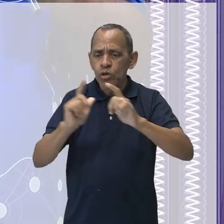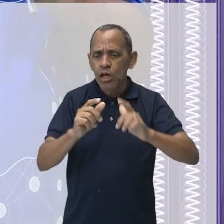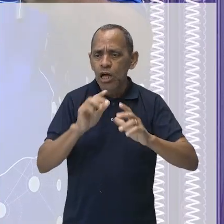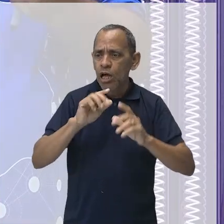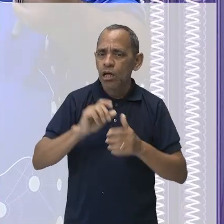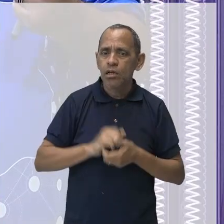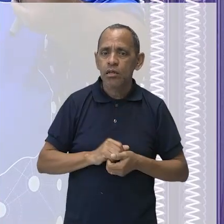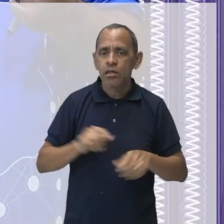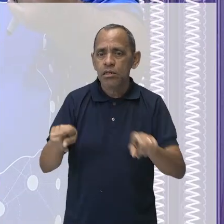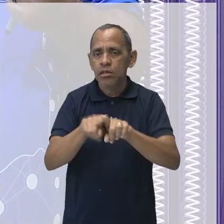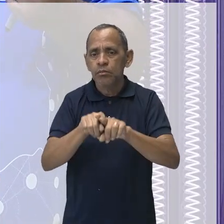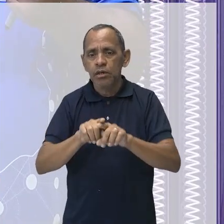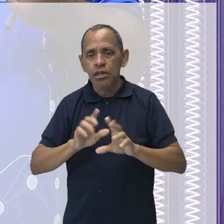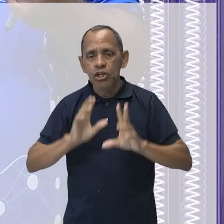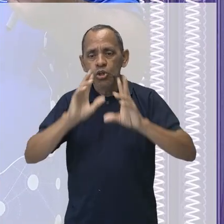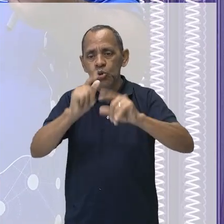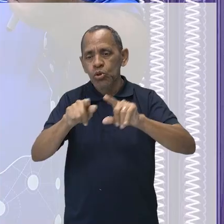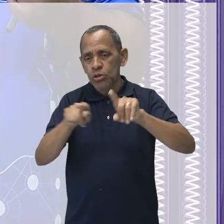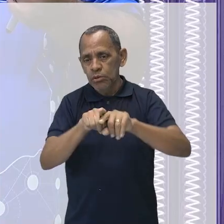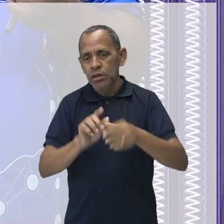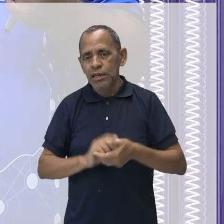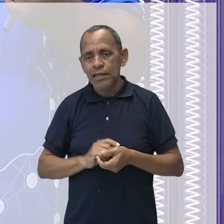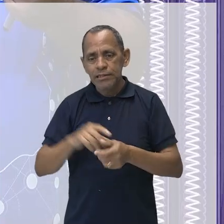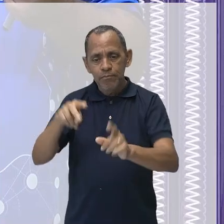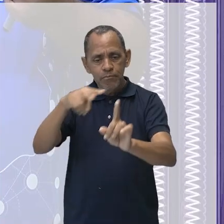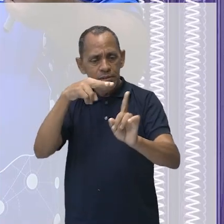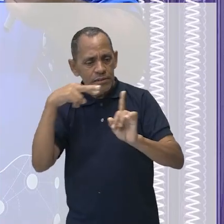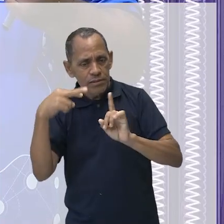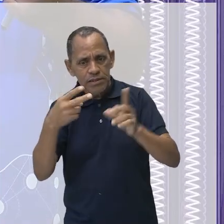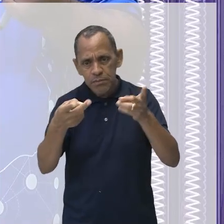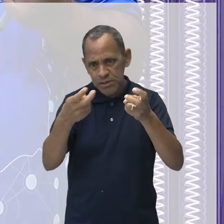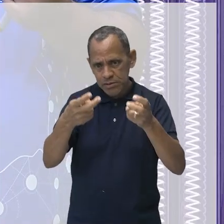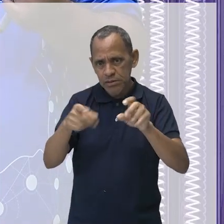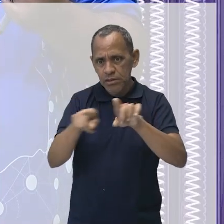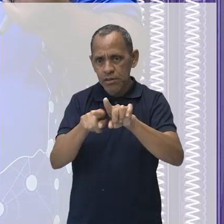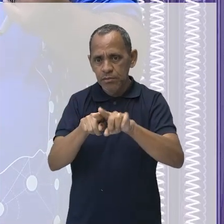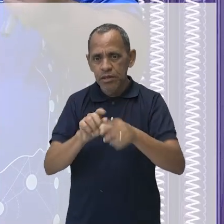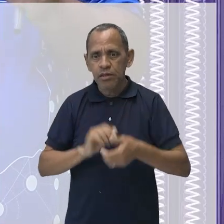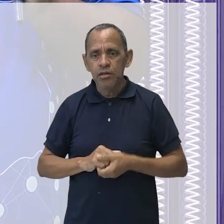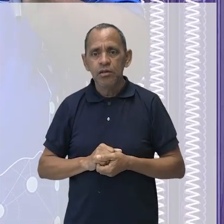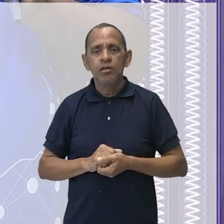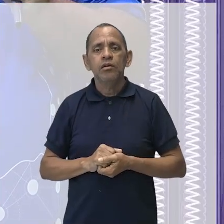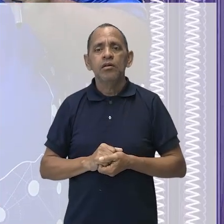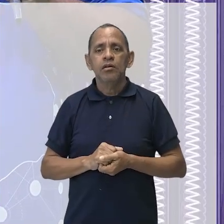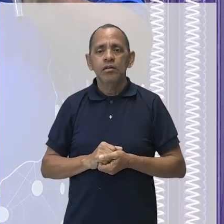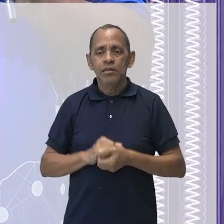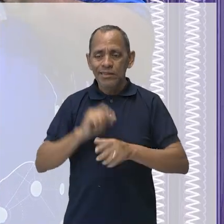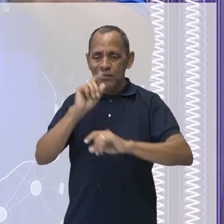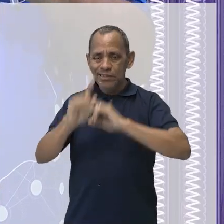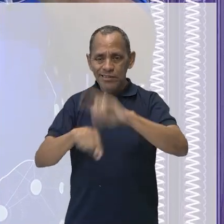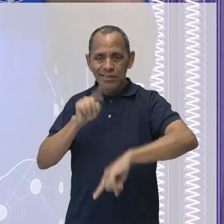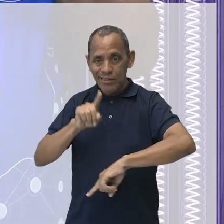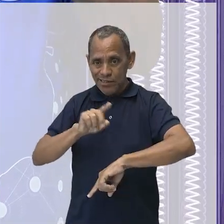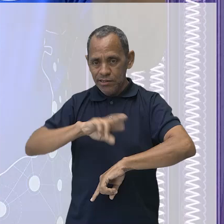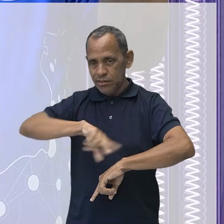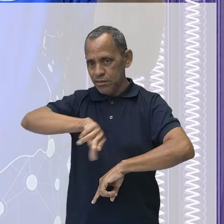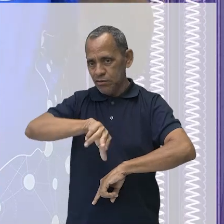visão holística, ela sugere o quê? Ela sugere que o transcendente não é